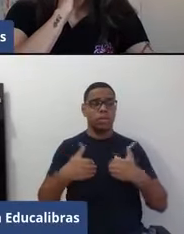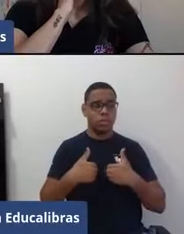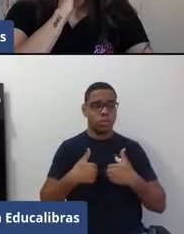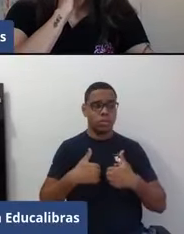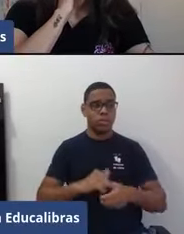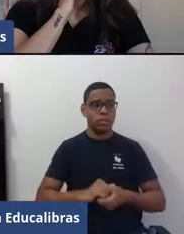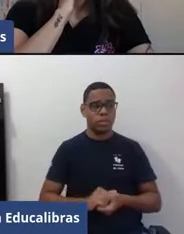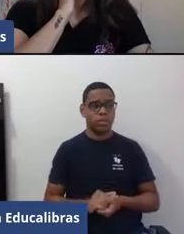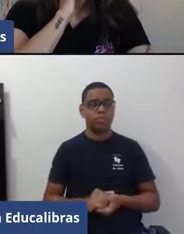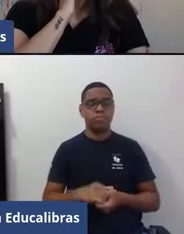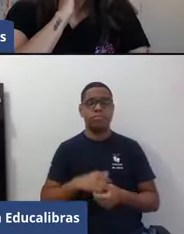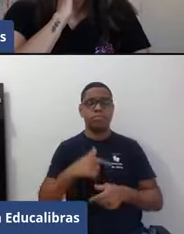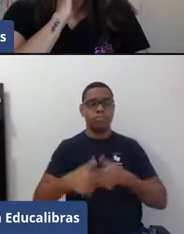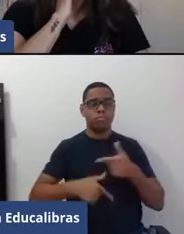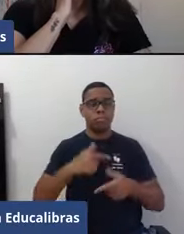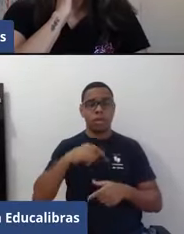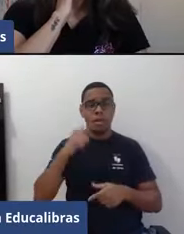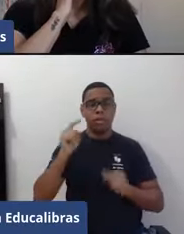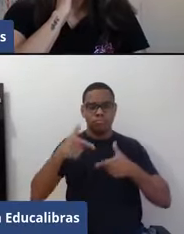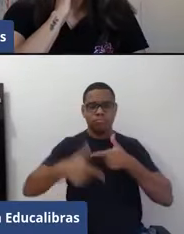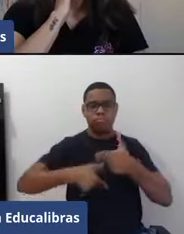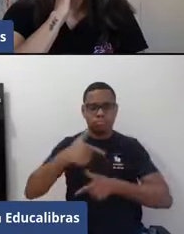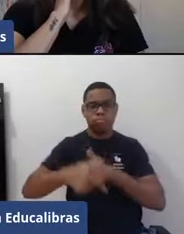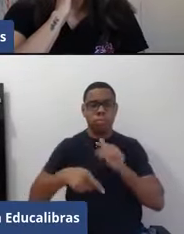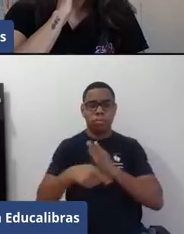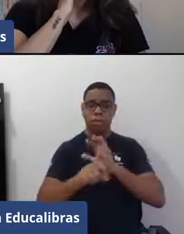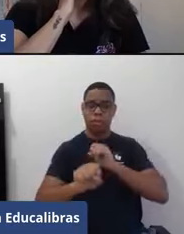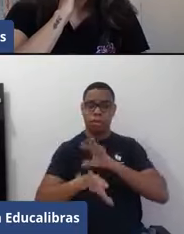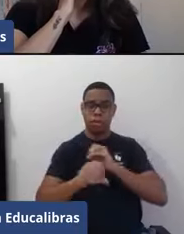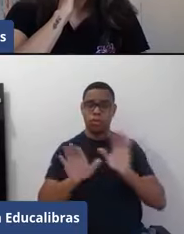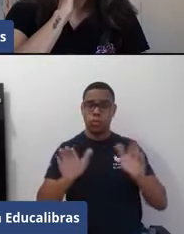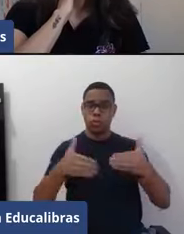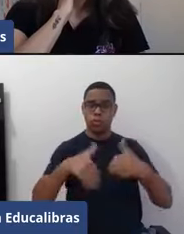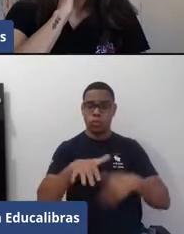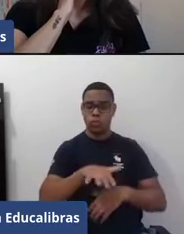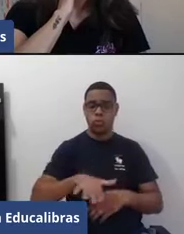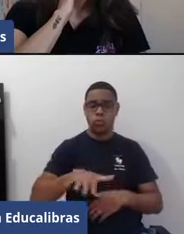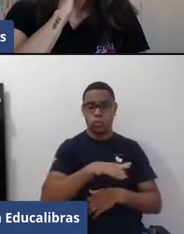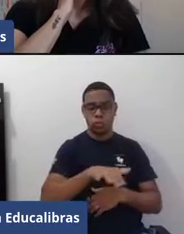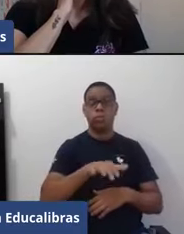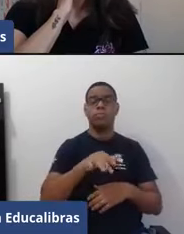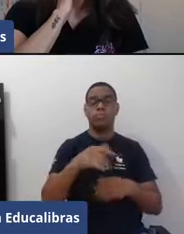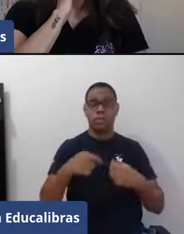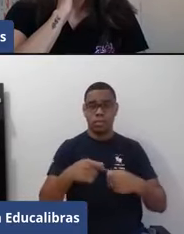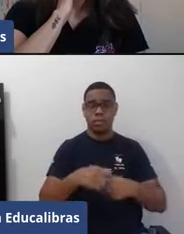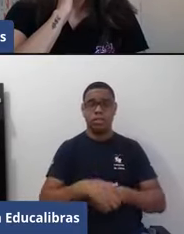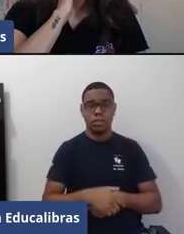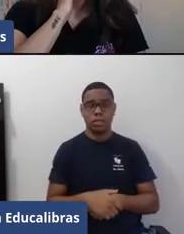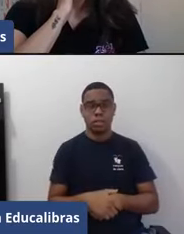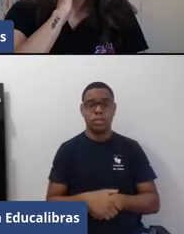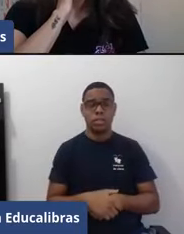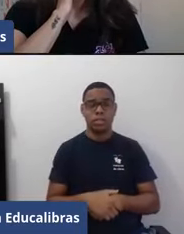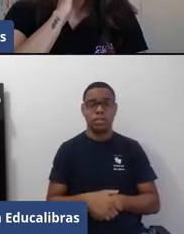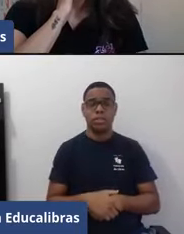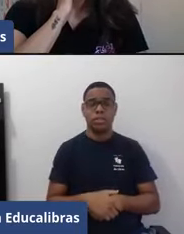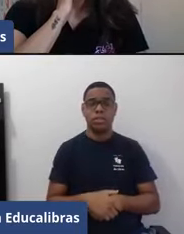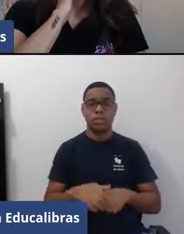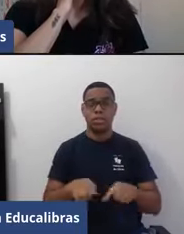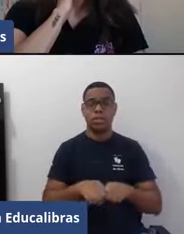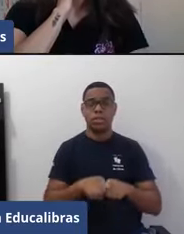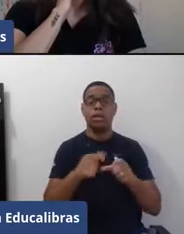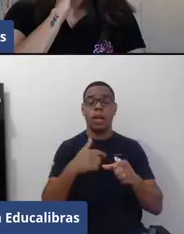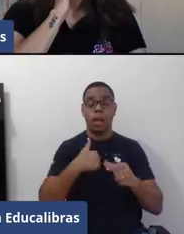Nós temos trabalhado especificamente na questão da educação para o autismo no território de São Mateus, e questão da saúde também no território de São